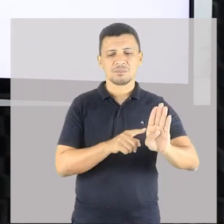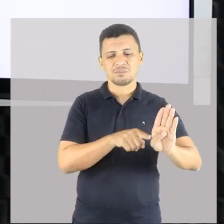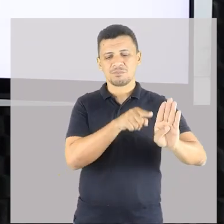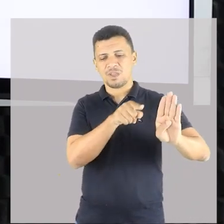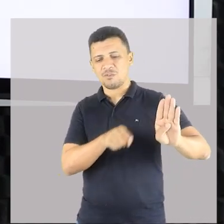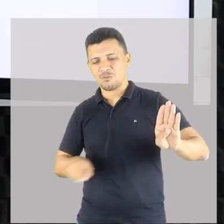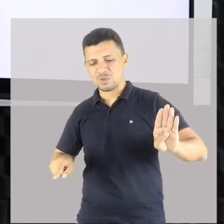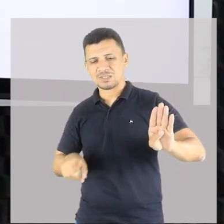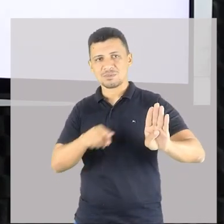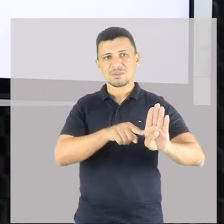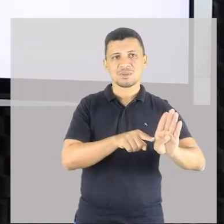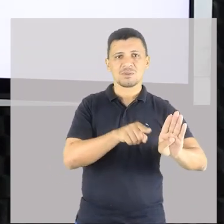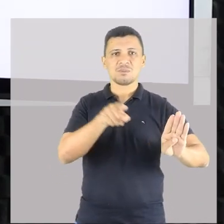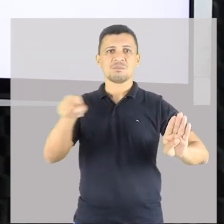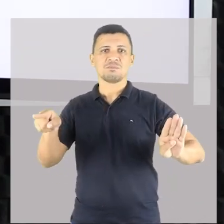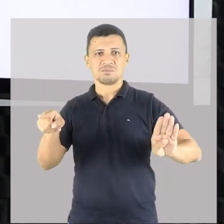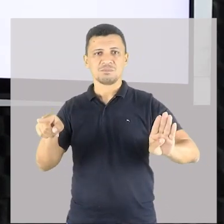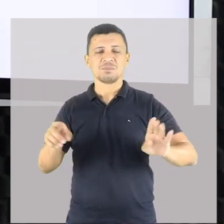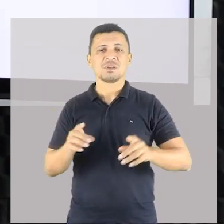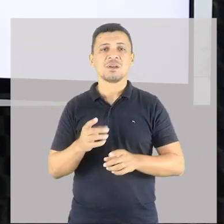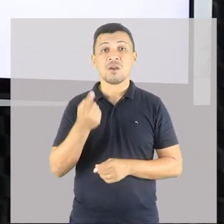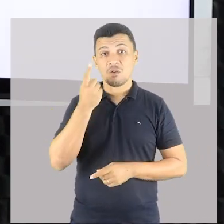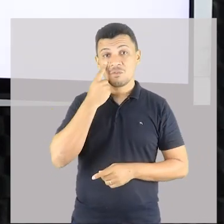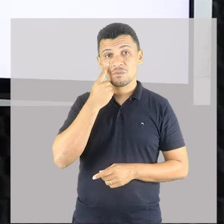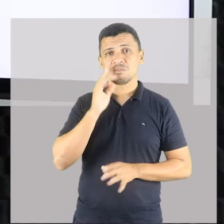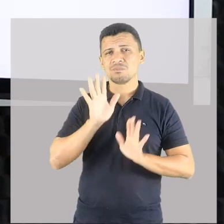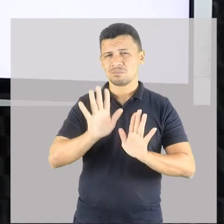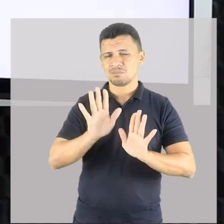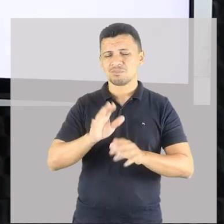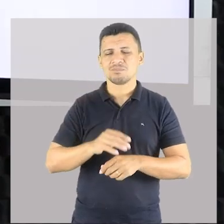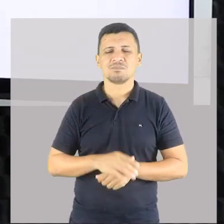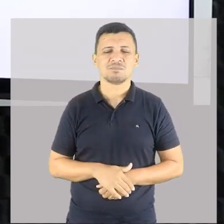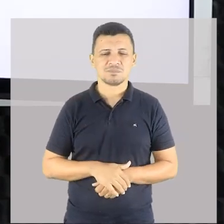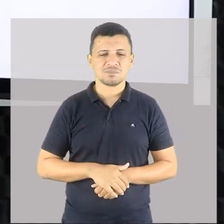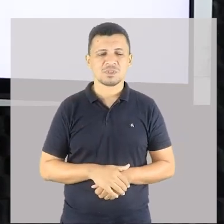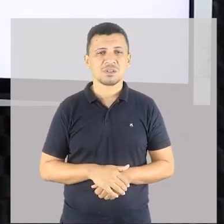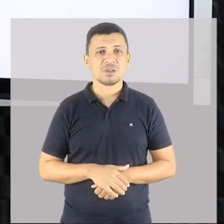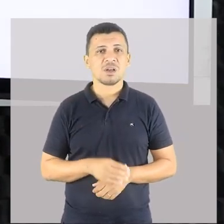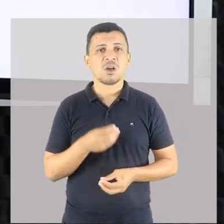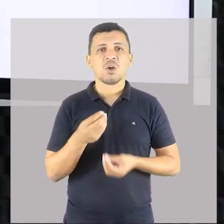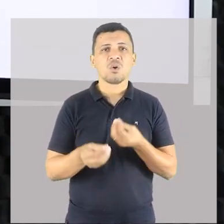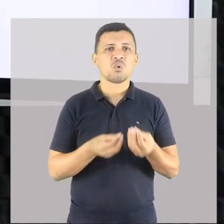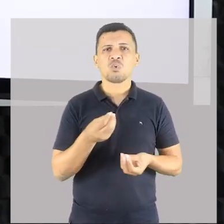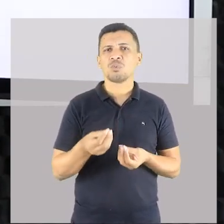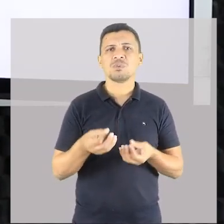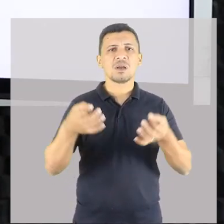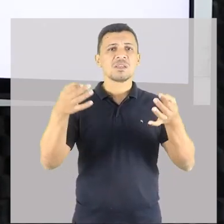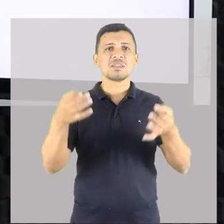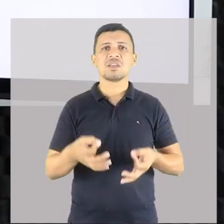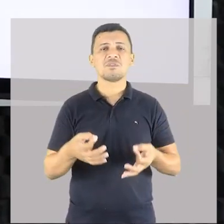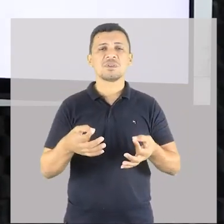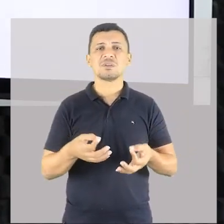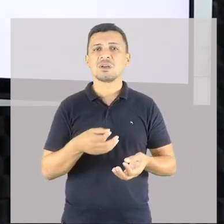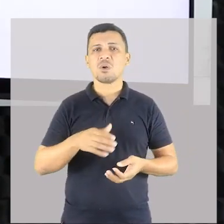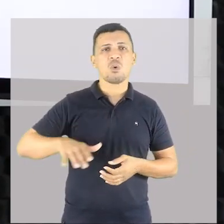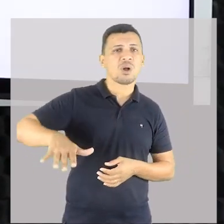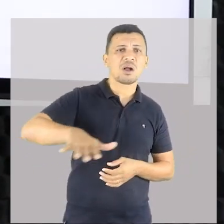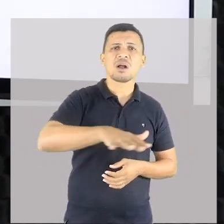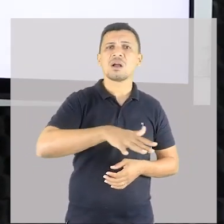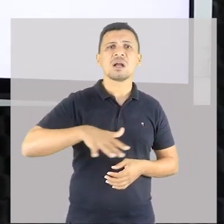diretamente proporcional à corrente. Vamos já ver, mas vamos voltar para cá. Como é que se define as linhas de